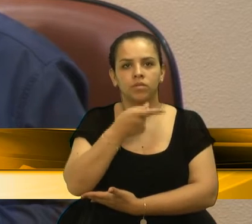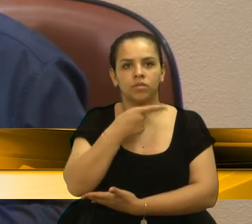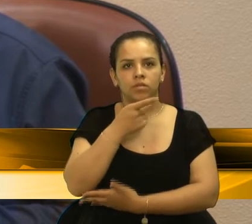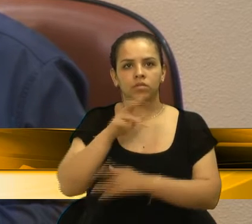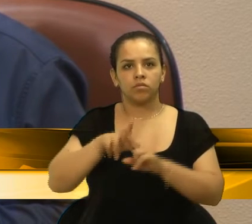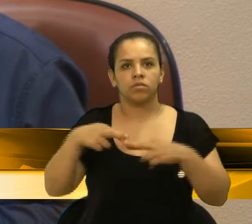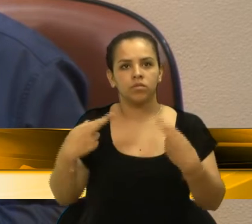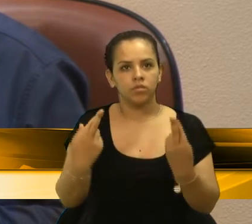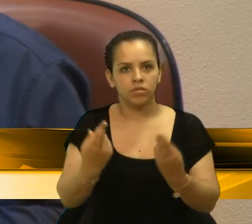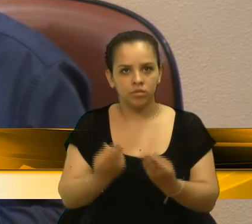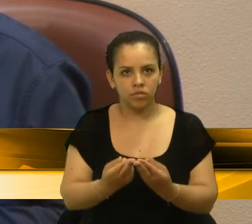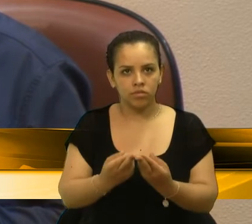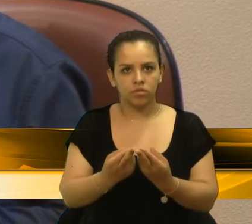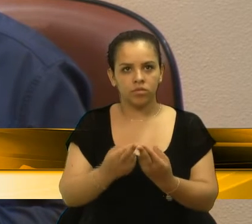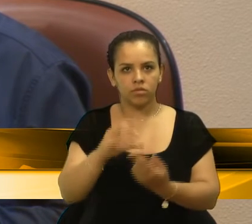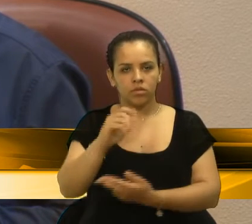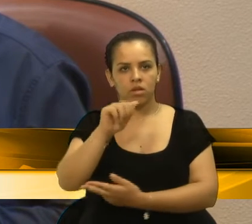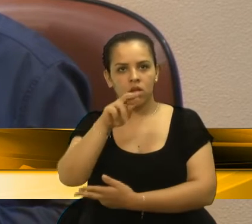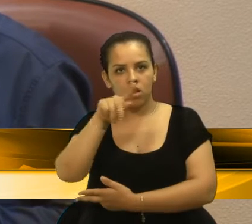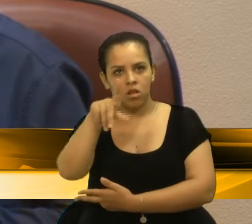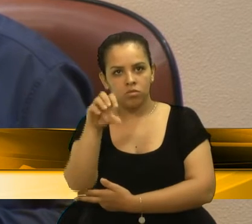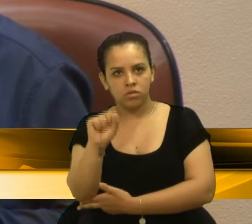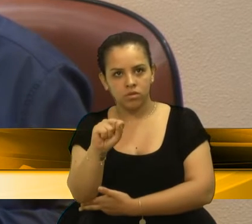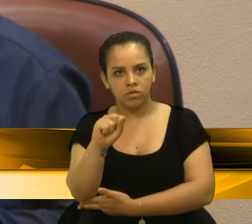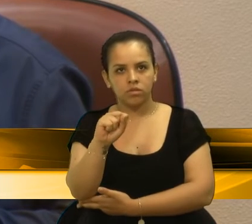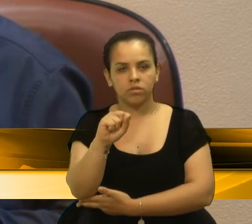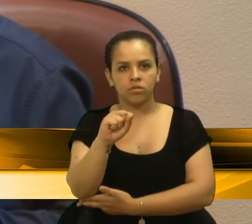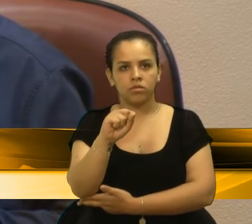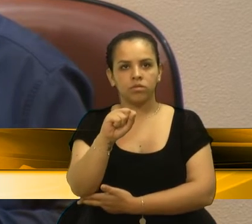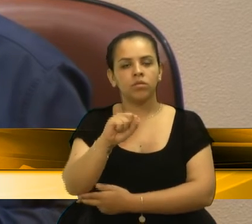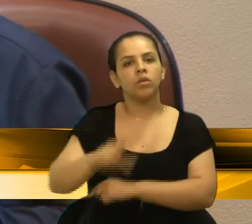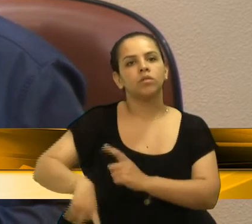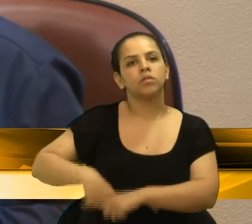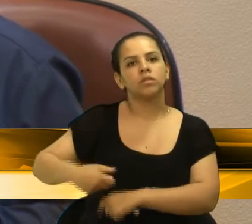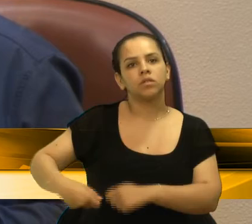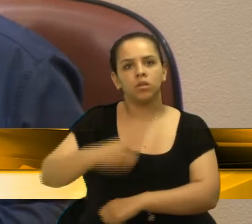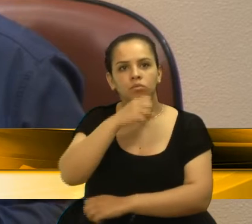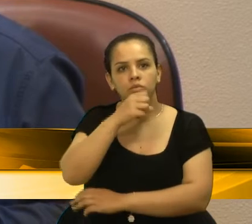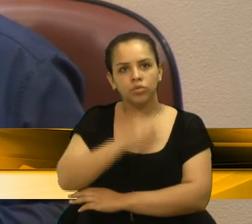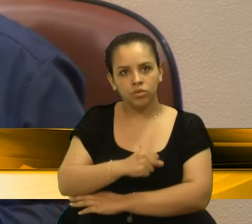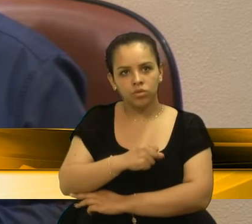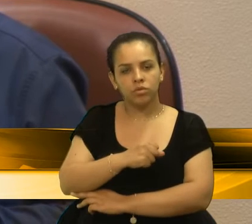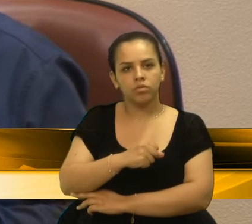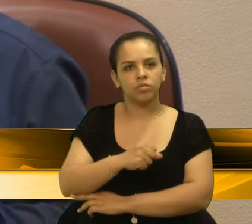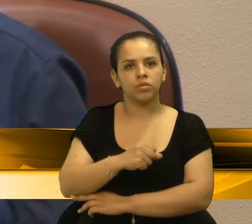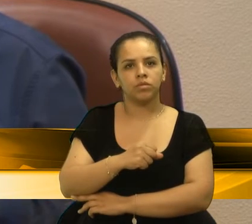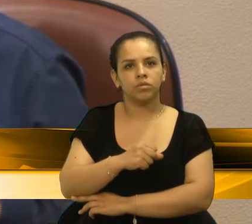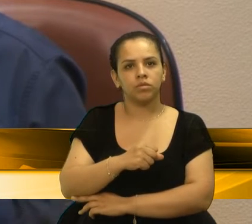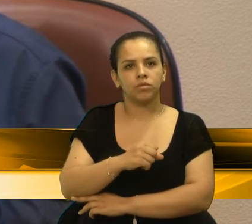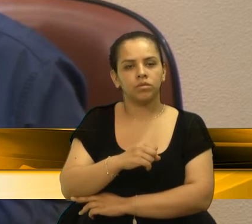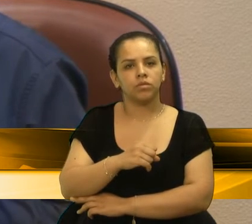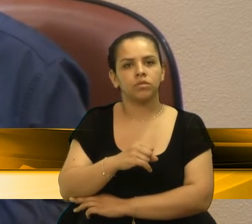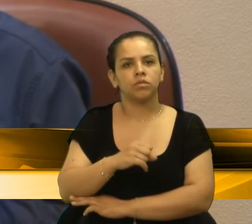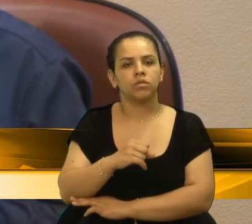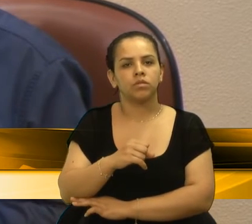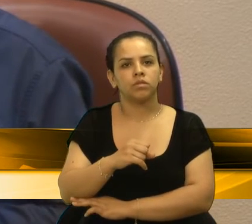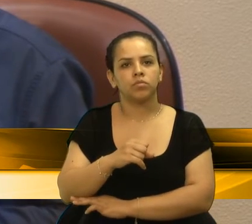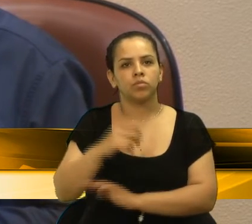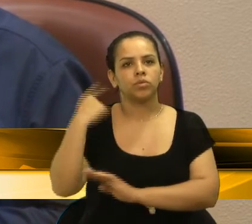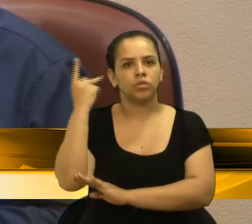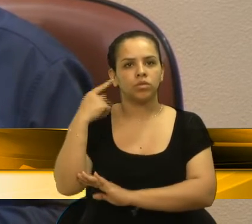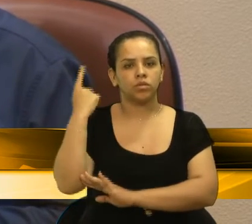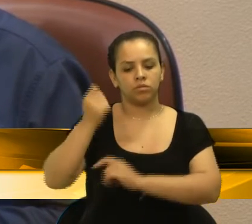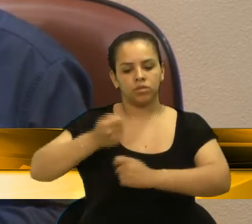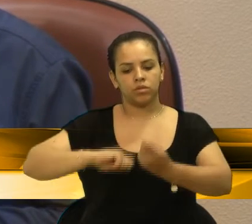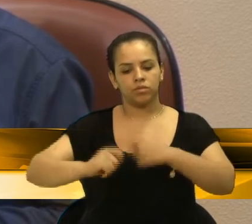da testemunha Frei Nilmar Carlos Gatto, ministro provincial dos Freis Capuchinhos, referente à denúncia para apuração de infrações político-administrativas,